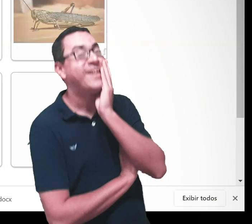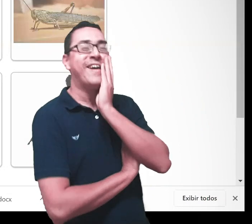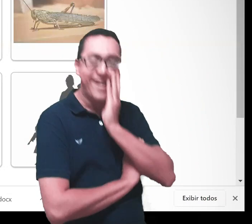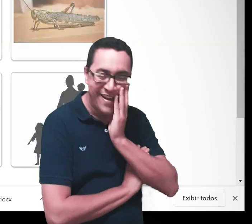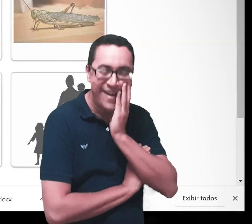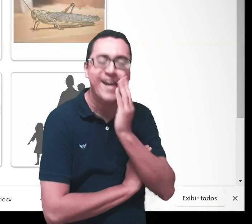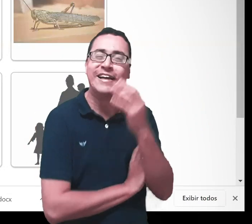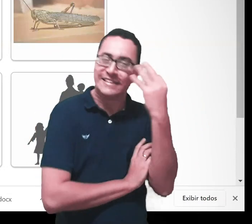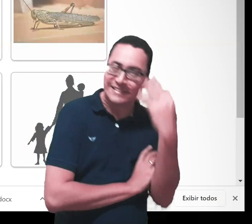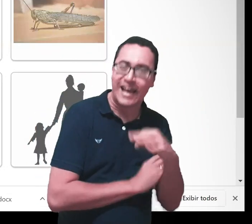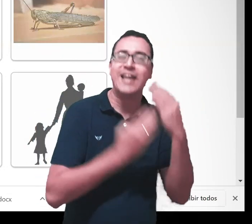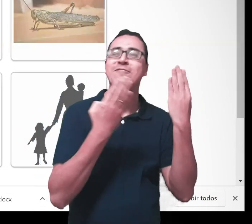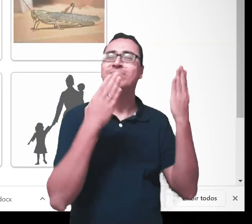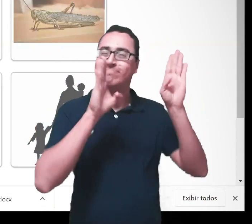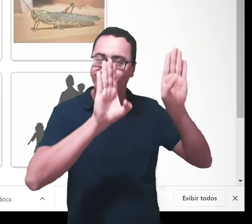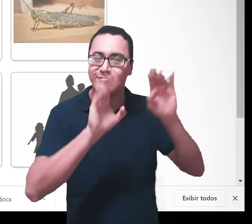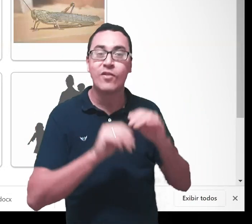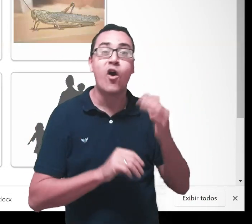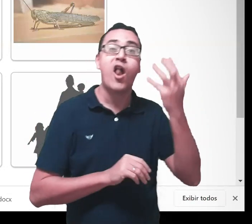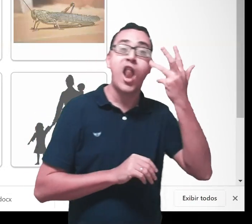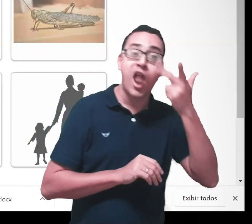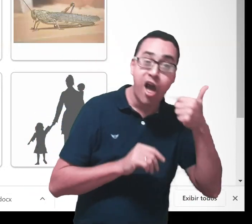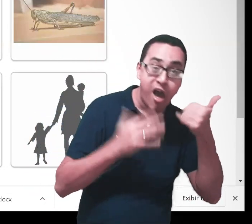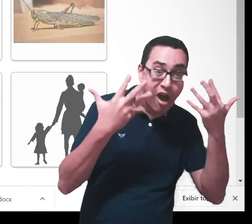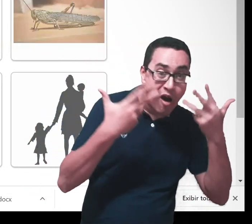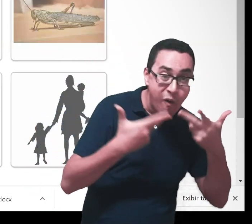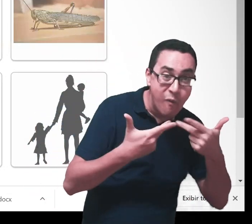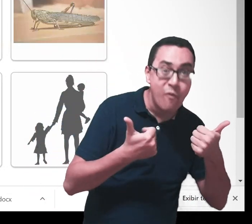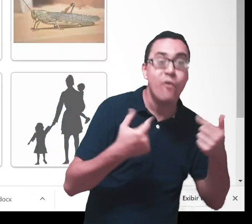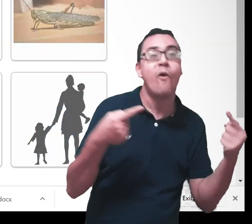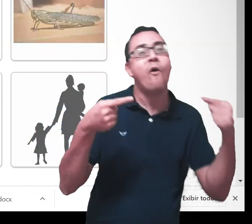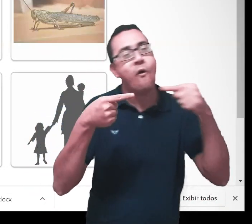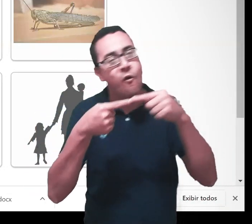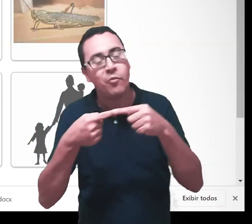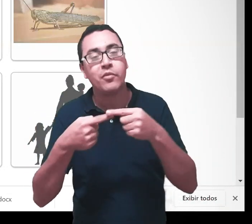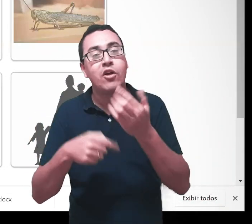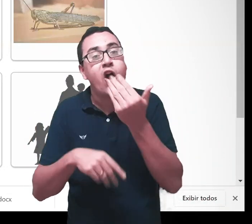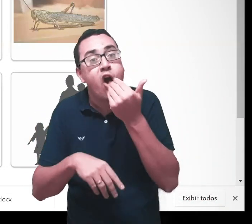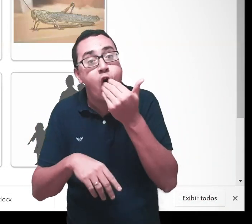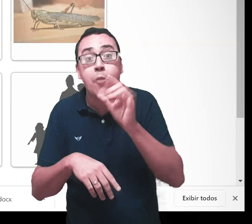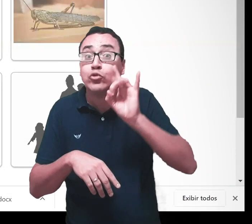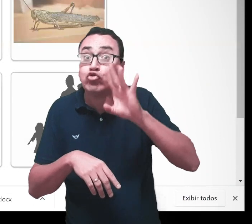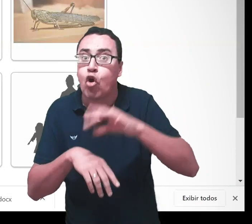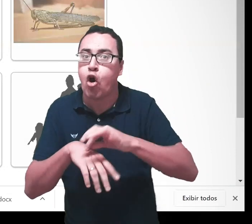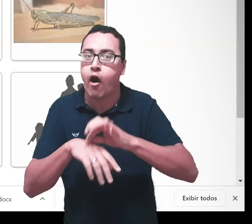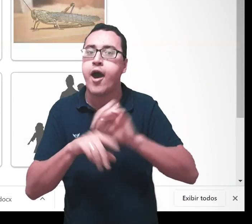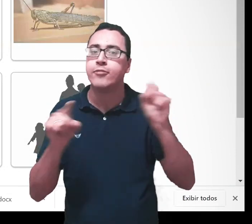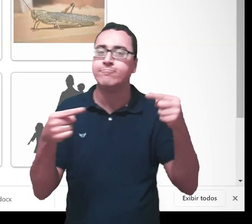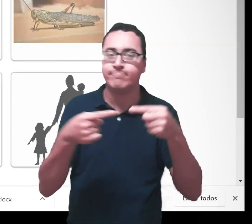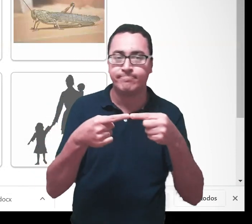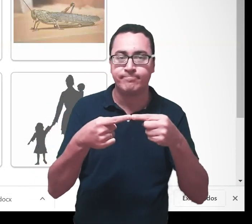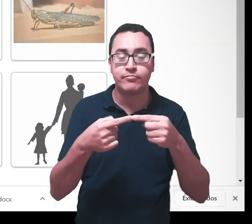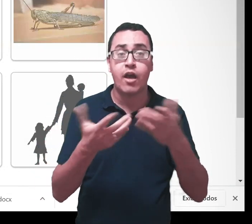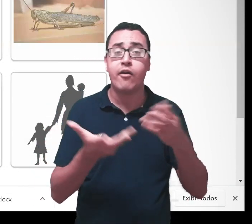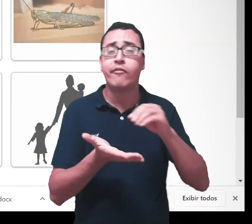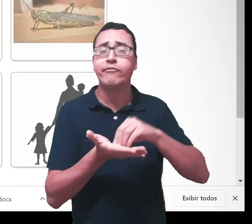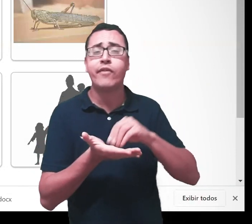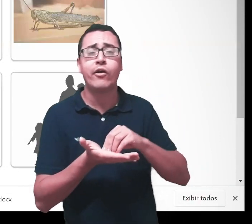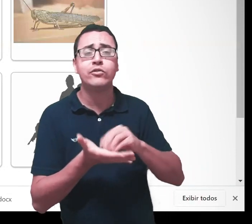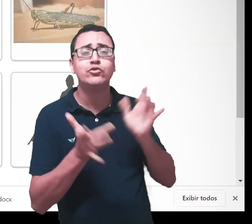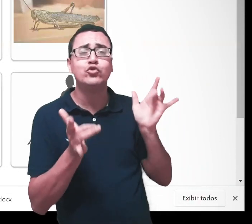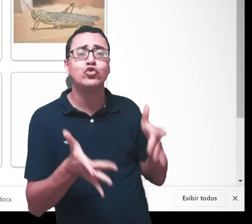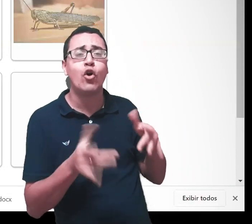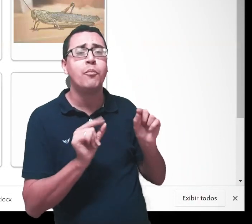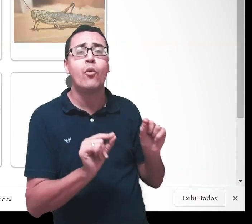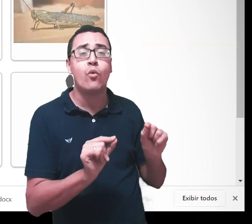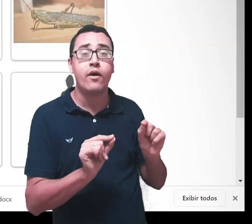Muito bem! O leão se alimenta só de carnes. Então, aqui embaixo nós tínhamos as araras. O